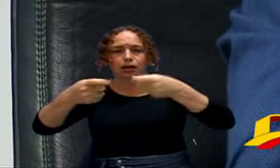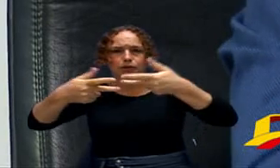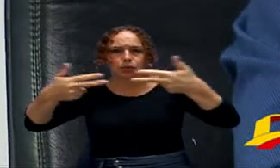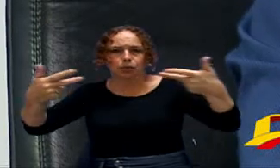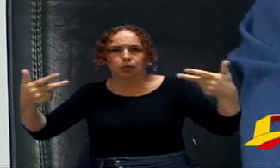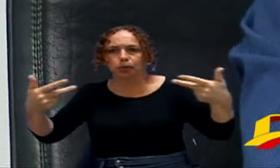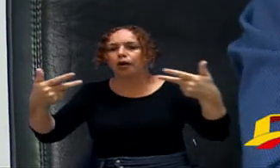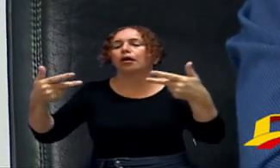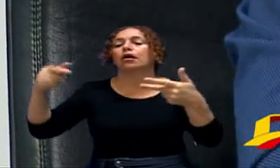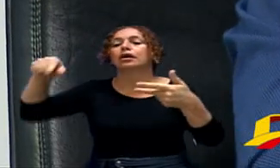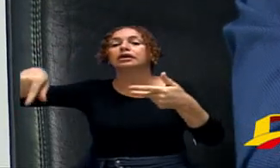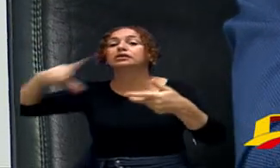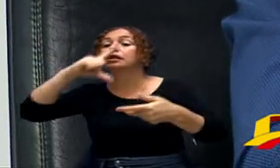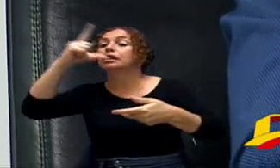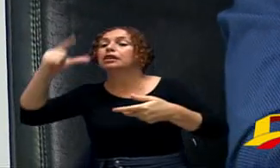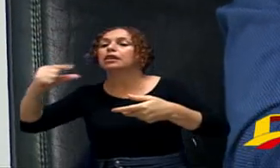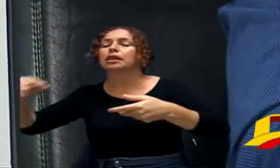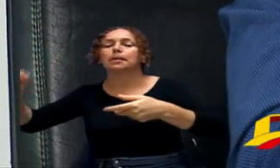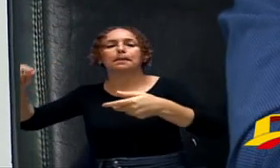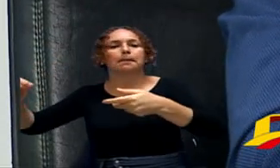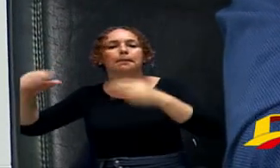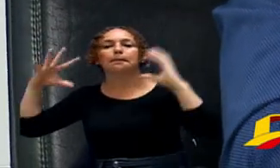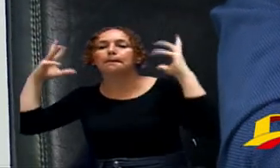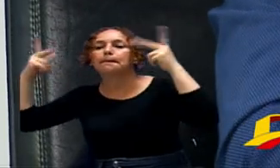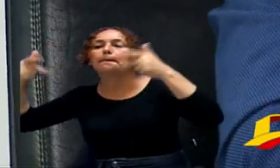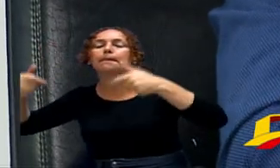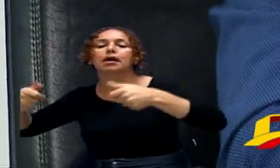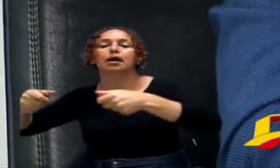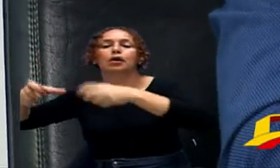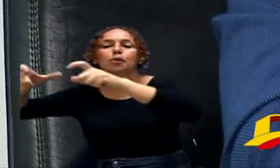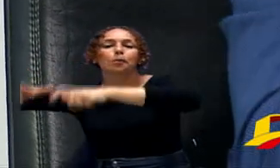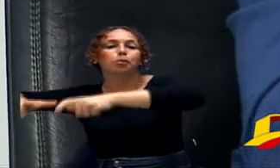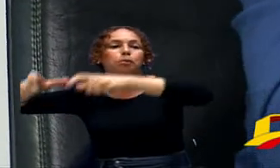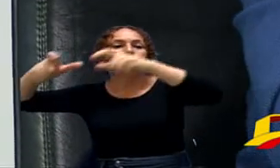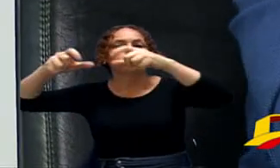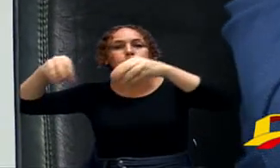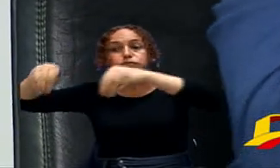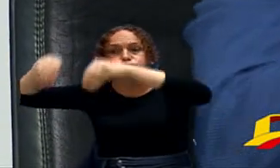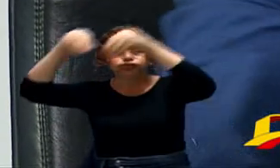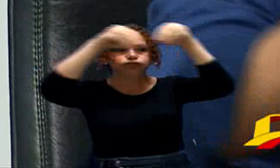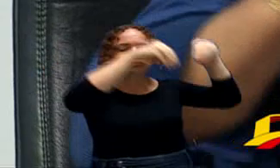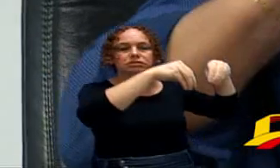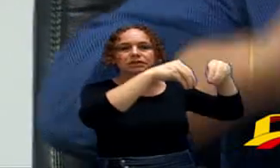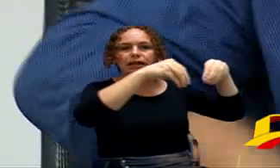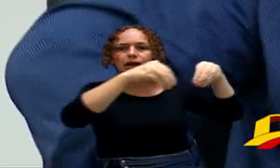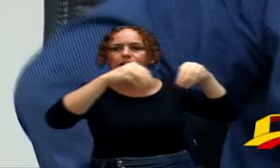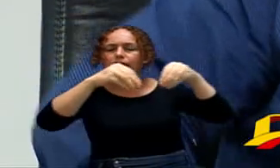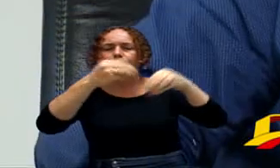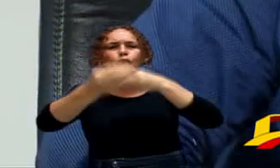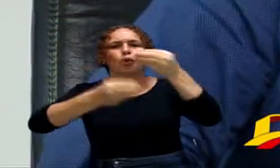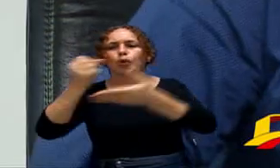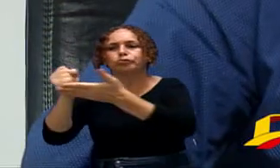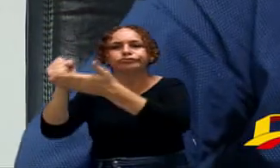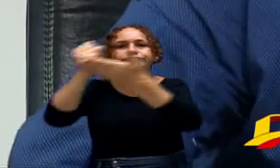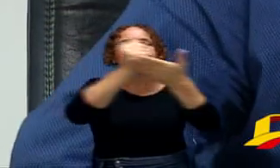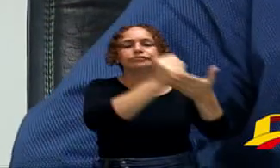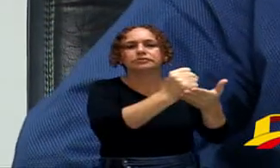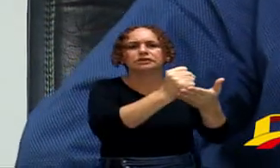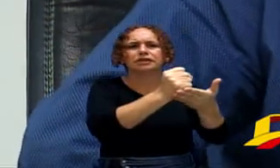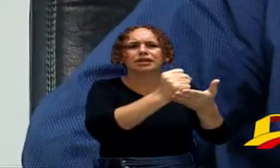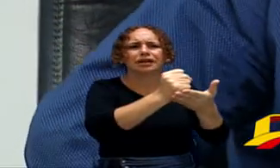não fala o valor, mas fala que para preparar o recinto lá fica 1 milhão e 700 mil. Da onde que vem esse dinheiro?